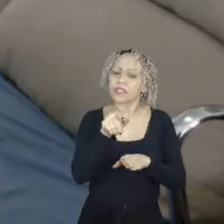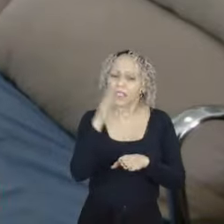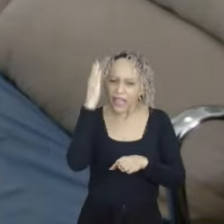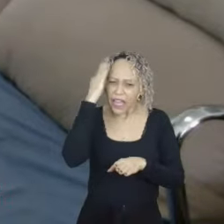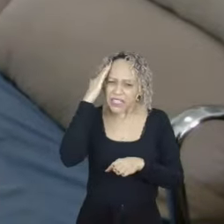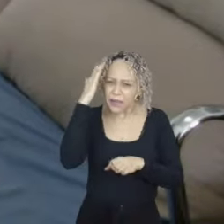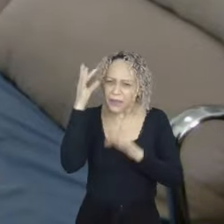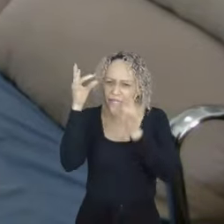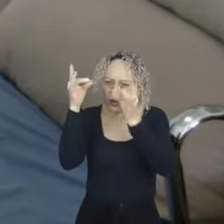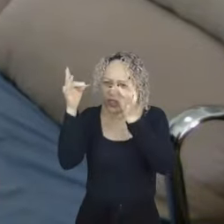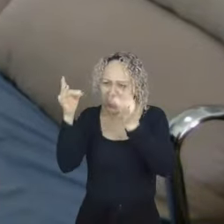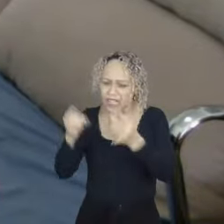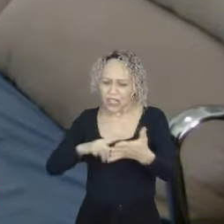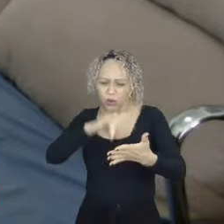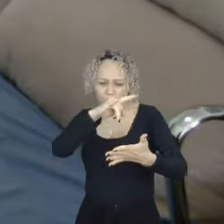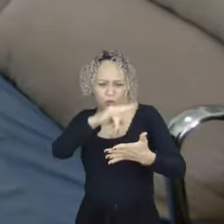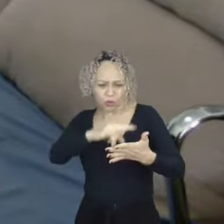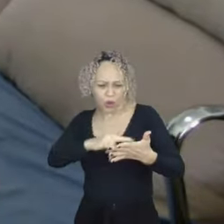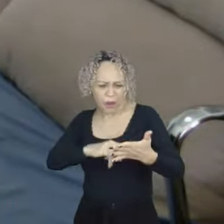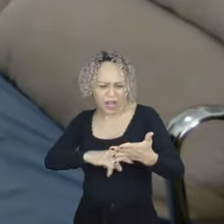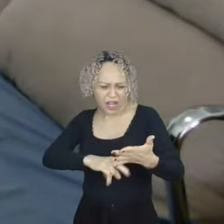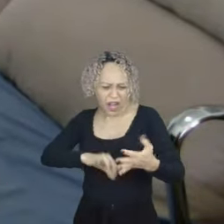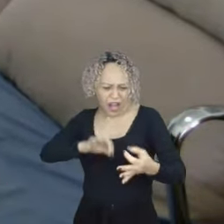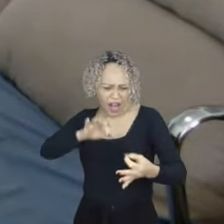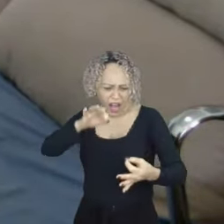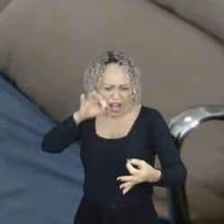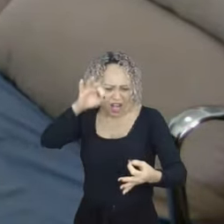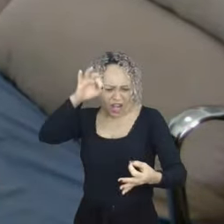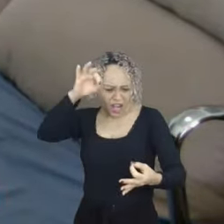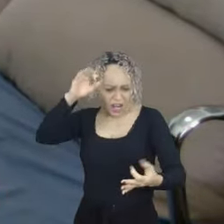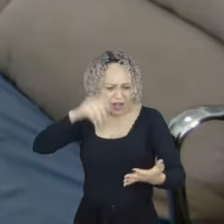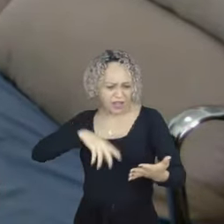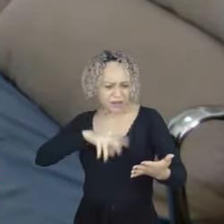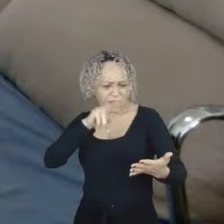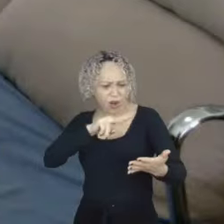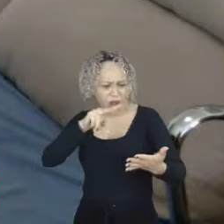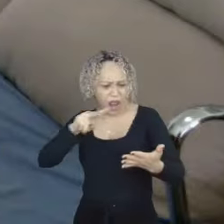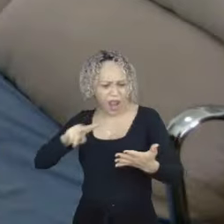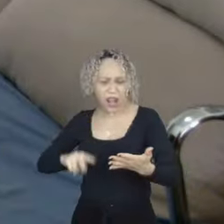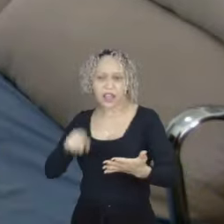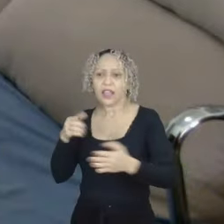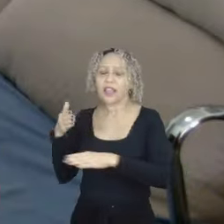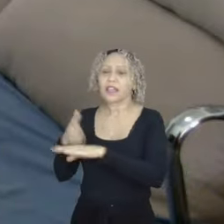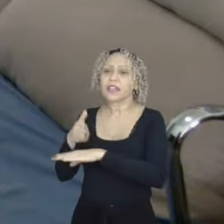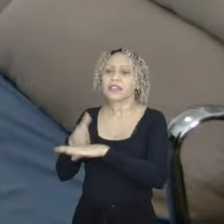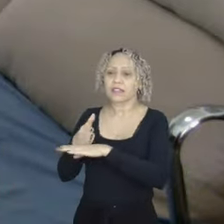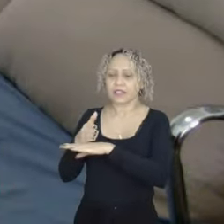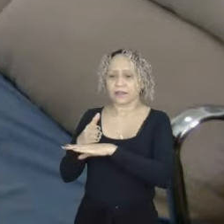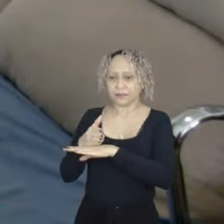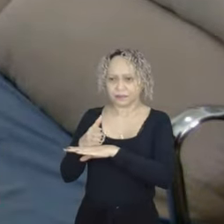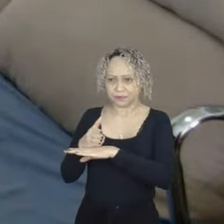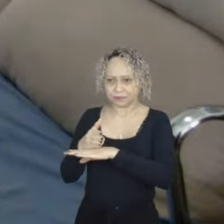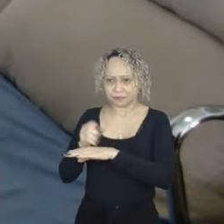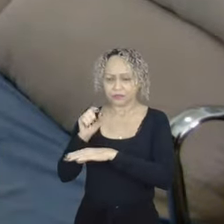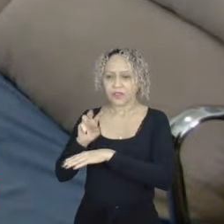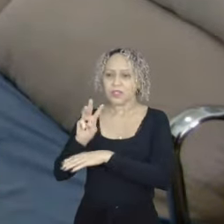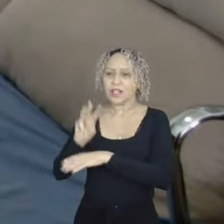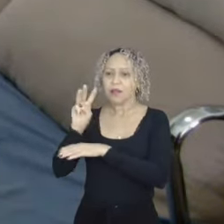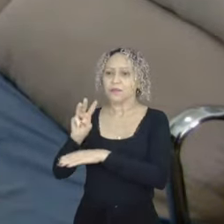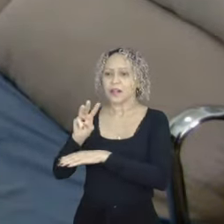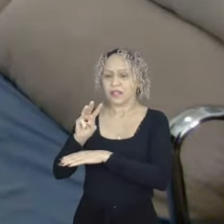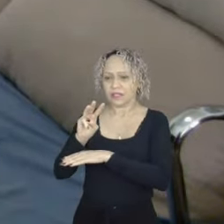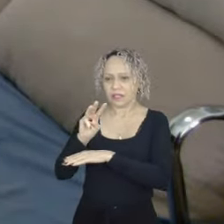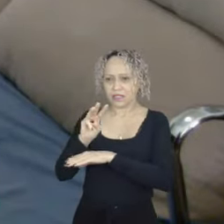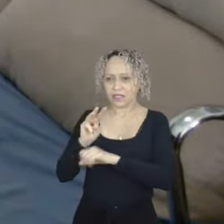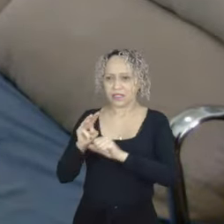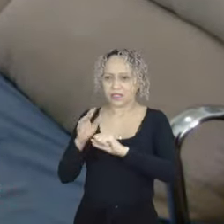muito extensos, é só acessar a página do Itamaraty ali no Ministério das Relações Exteriores, que lá tem tudo sobre os financiamentos, como vão ser